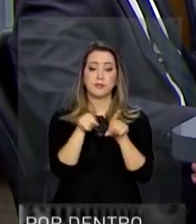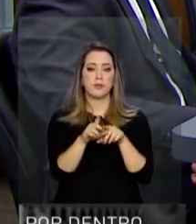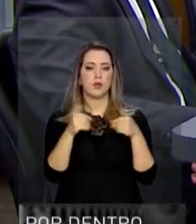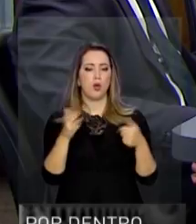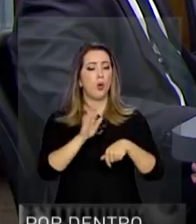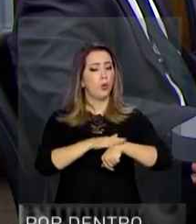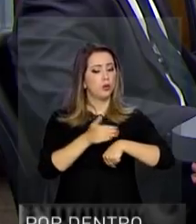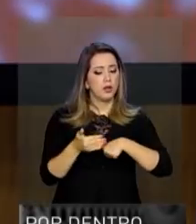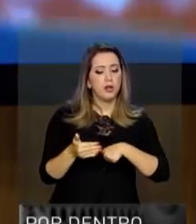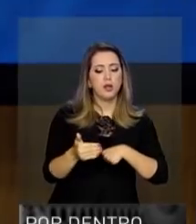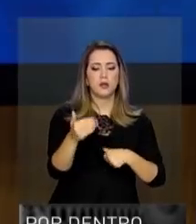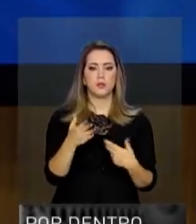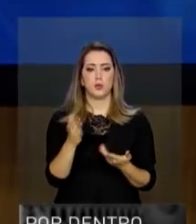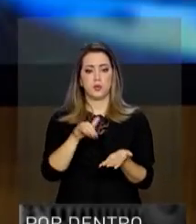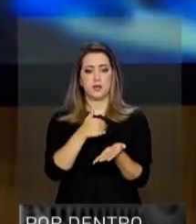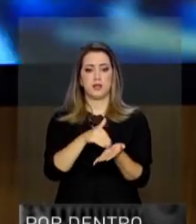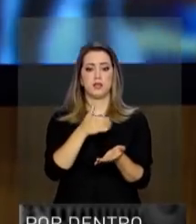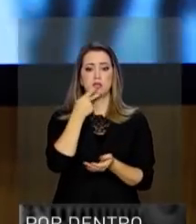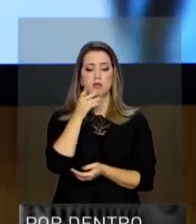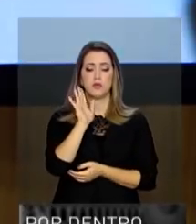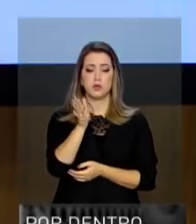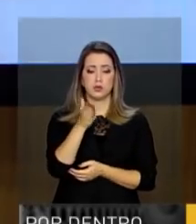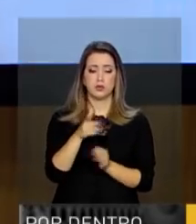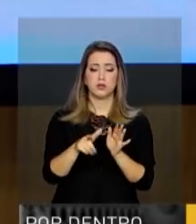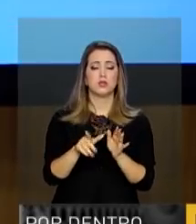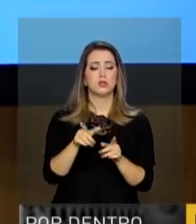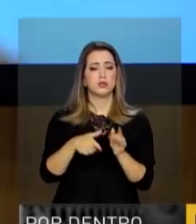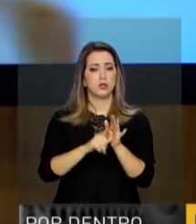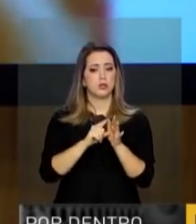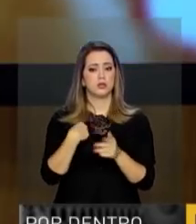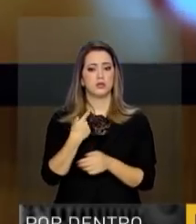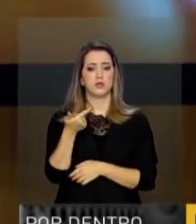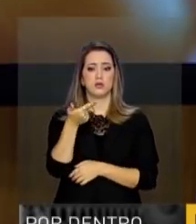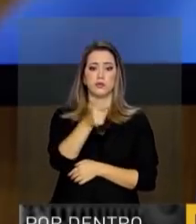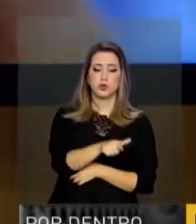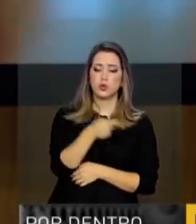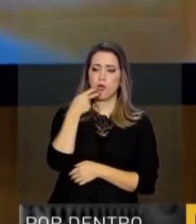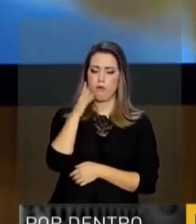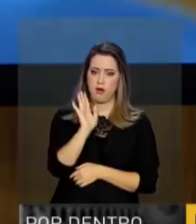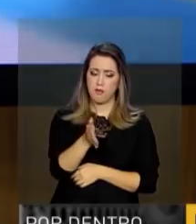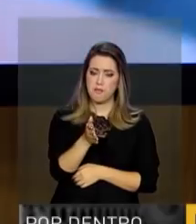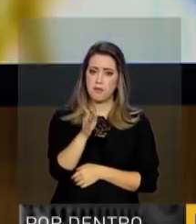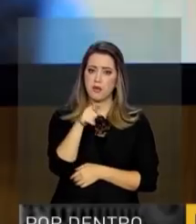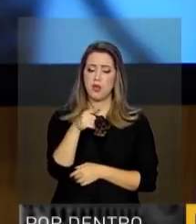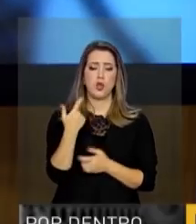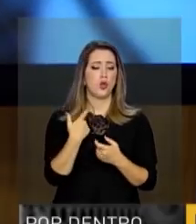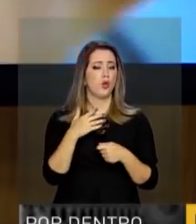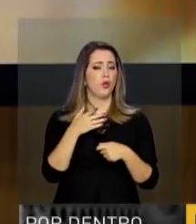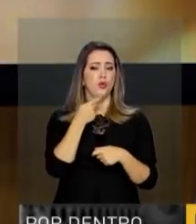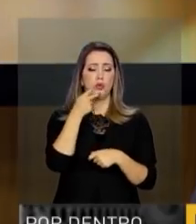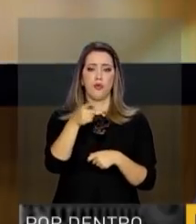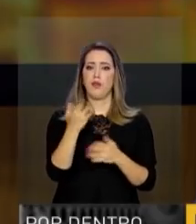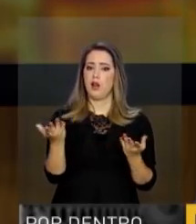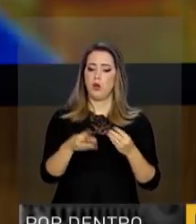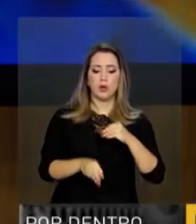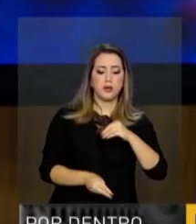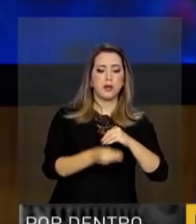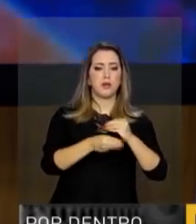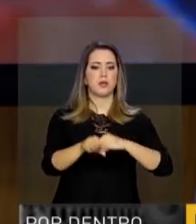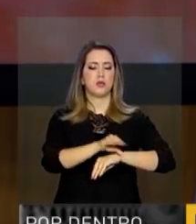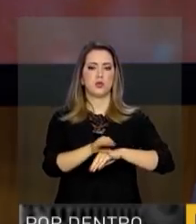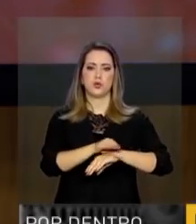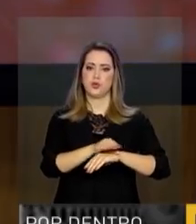questão operacional, o secretário já disse aqui, e eu vou reiterar, ela não trata, não é tratada na PEC. A reforma da